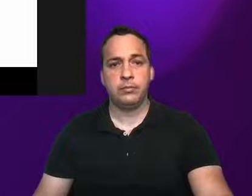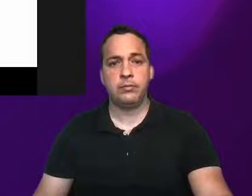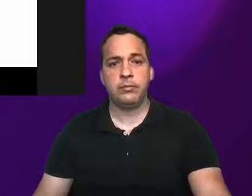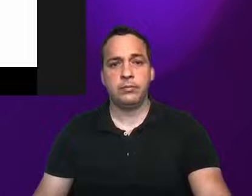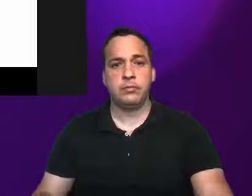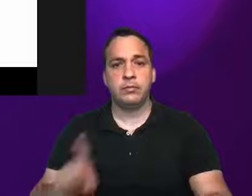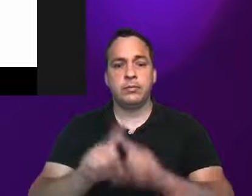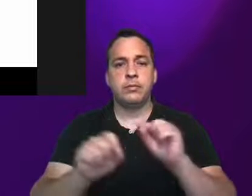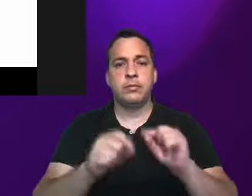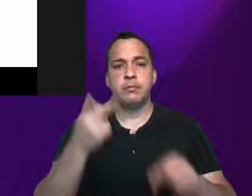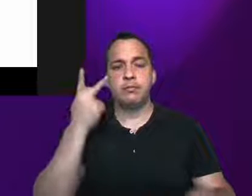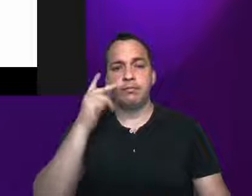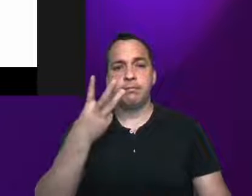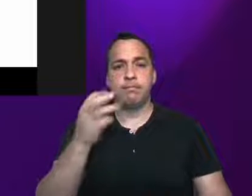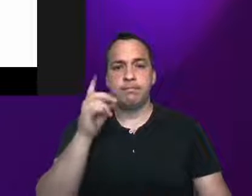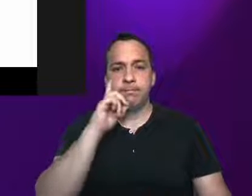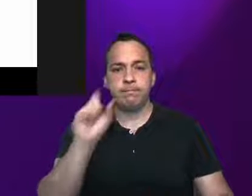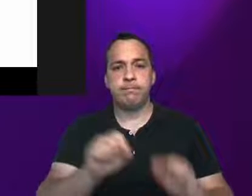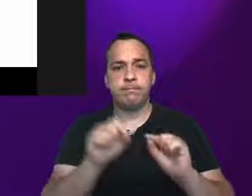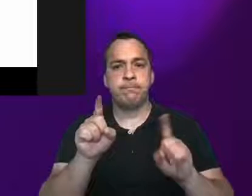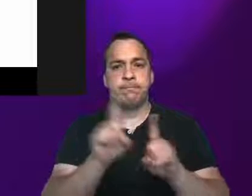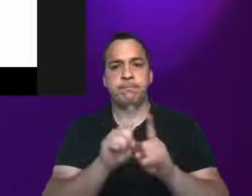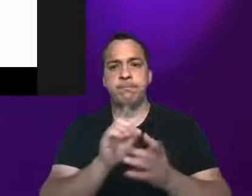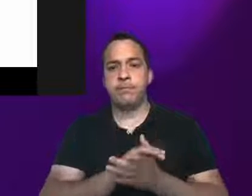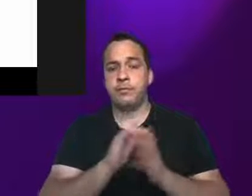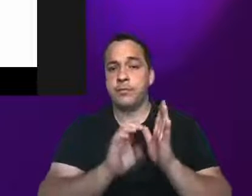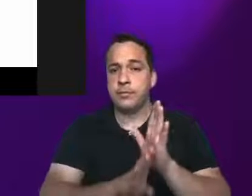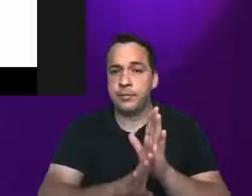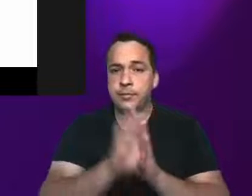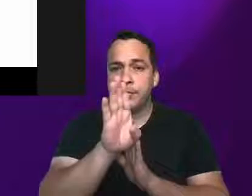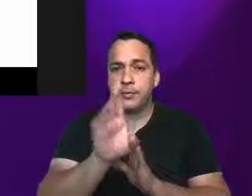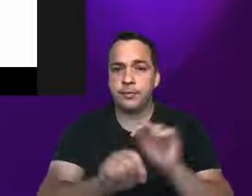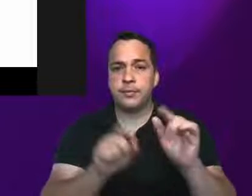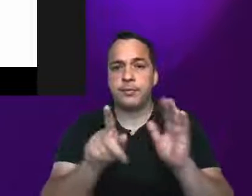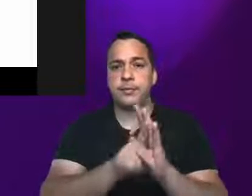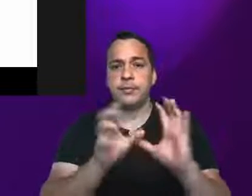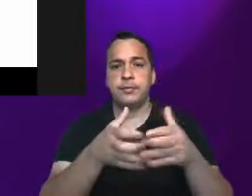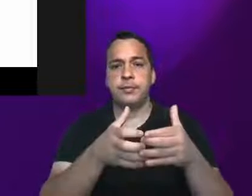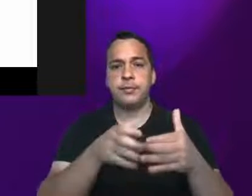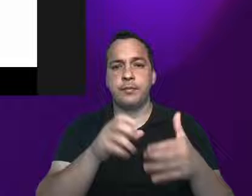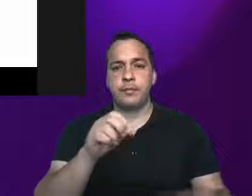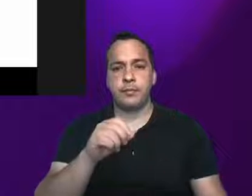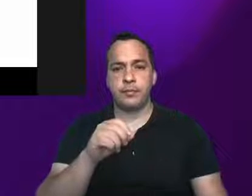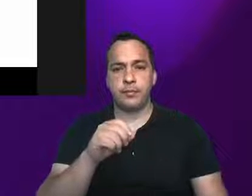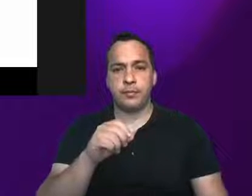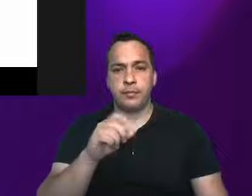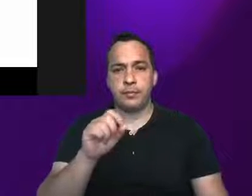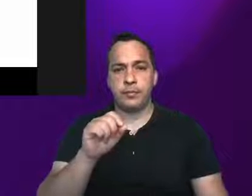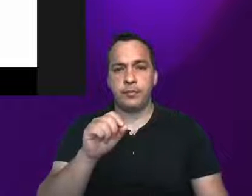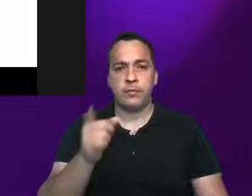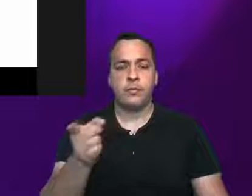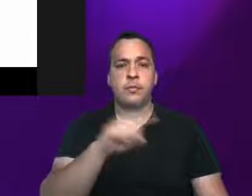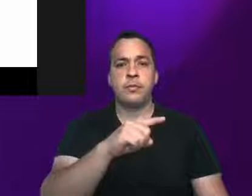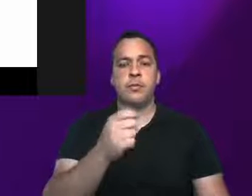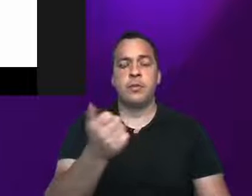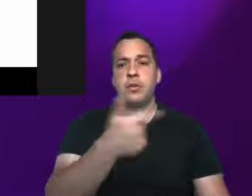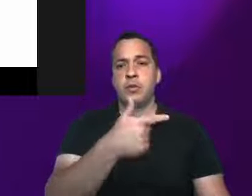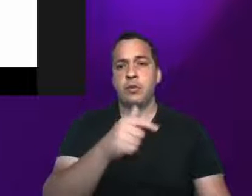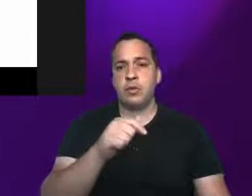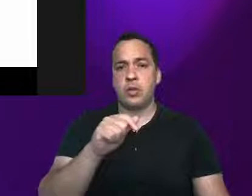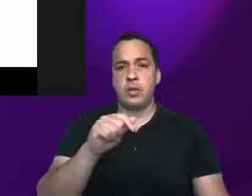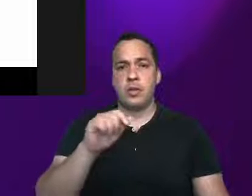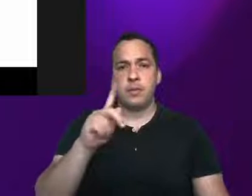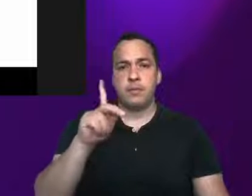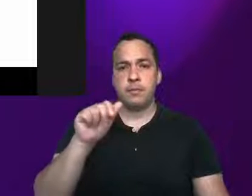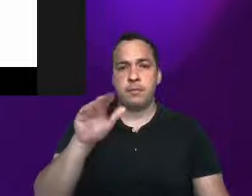em 30 dias, ela foi maior nos pacientes com a EMPA versus o placebo. E, finalmente, o